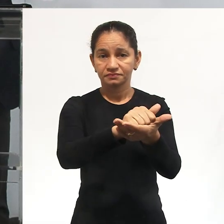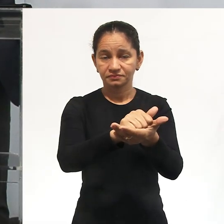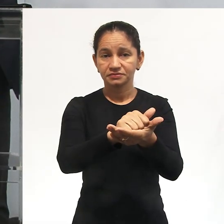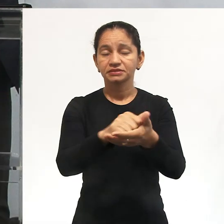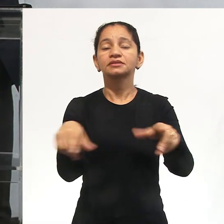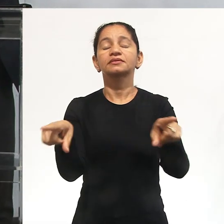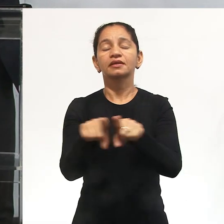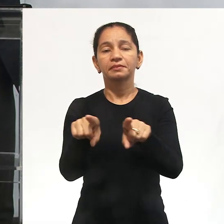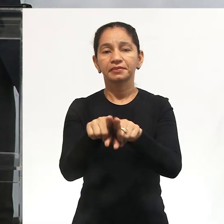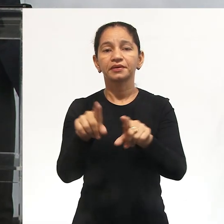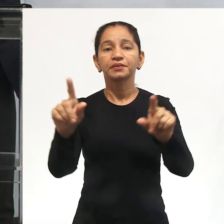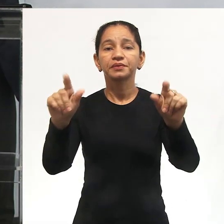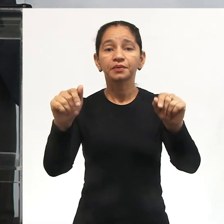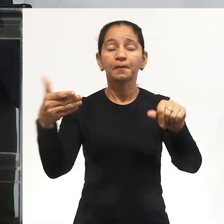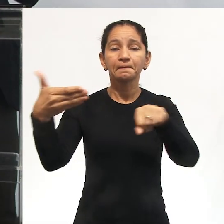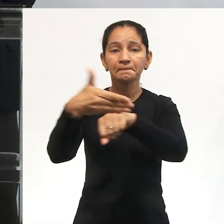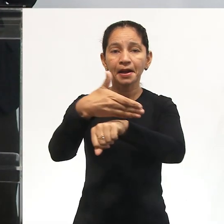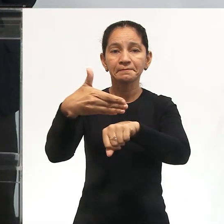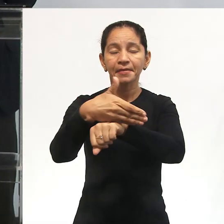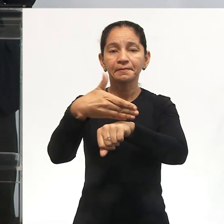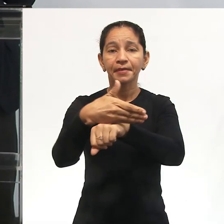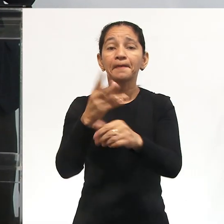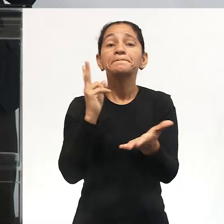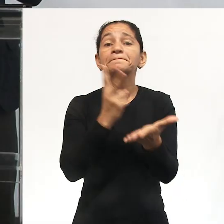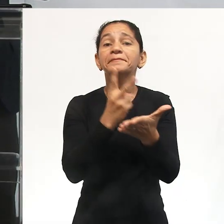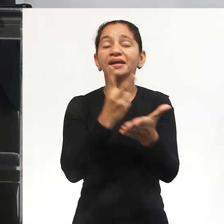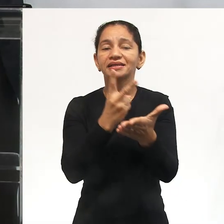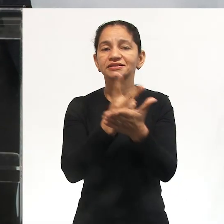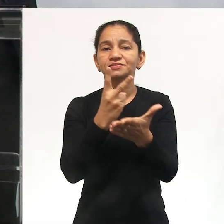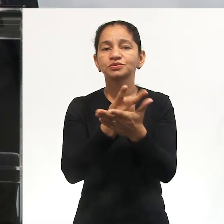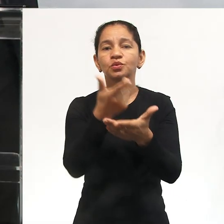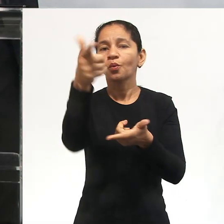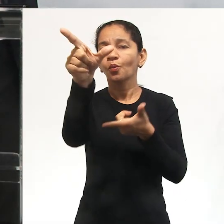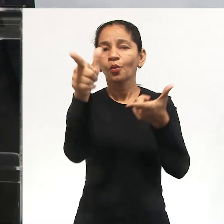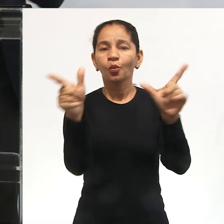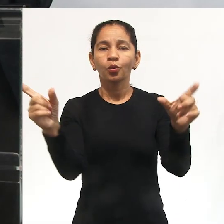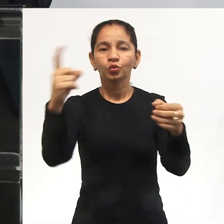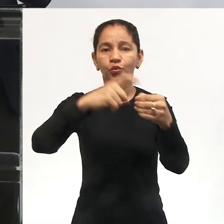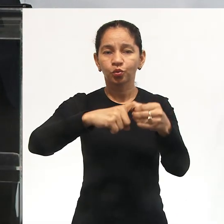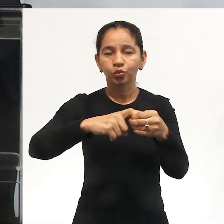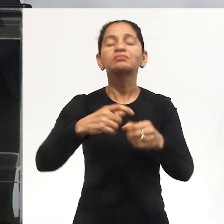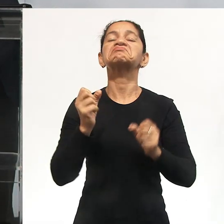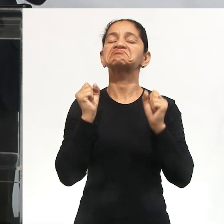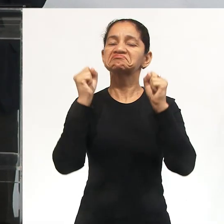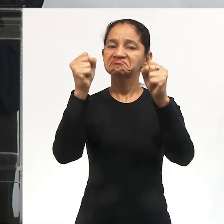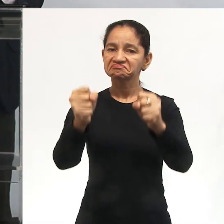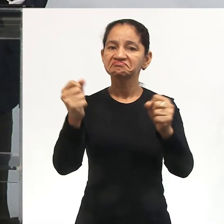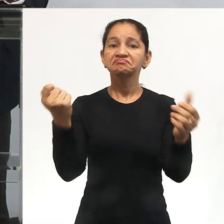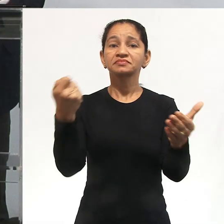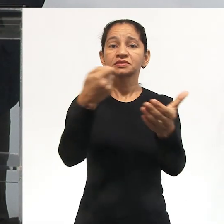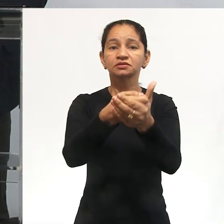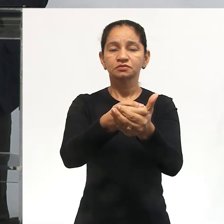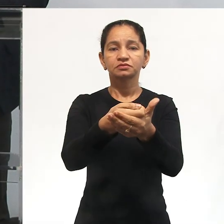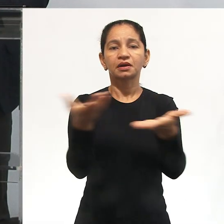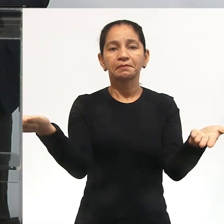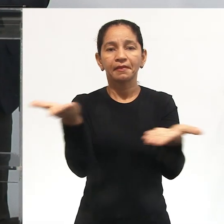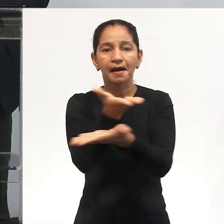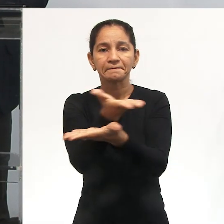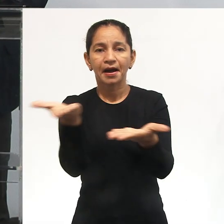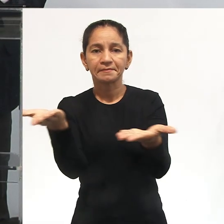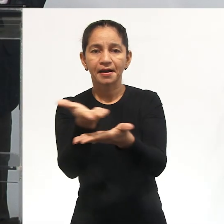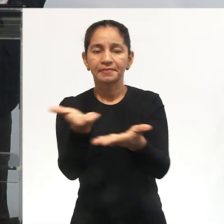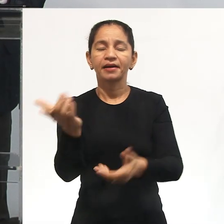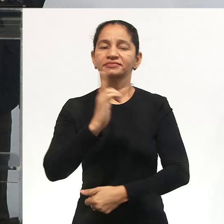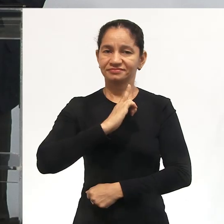é a possibilidade da participação no mesmo processo de outros órgãos. Essa é a compra compartilhada que nós